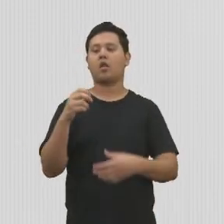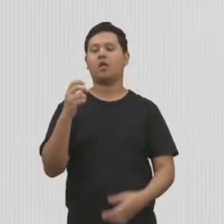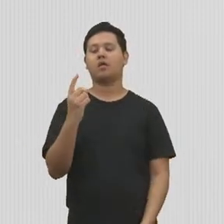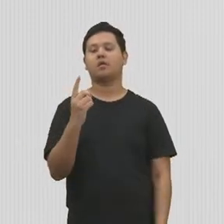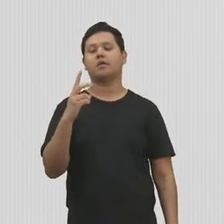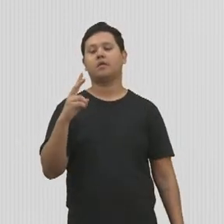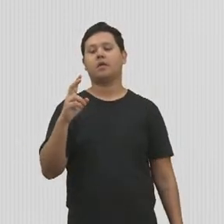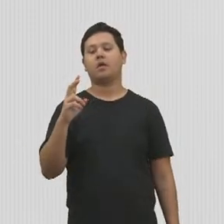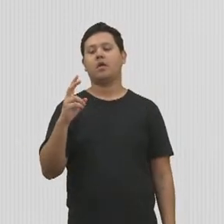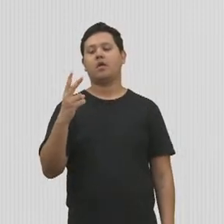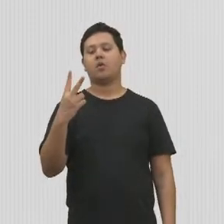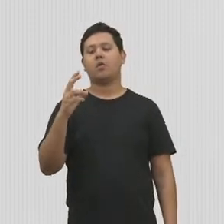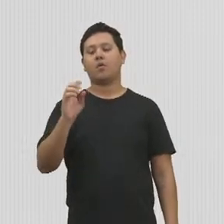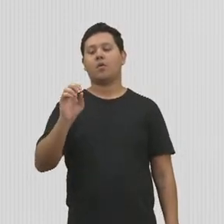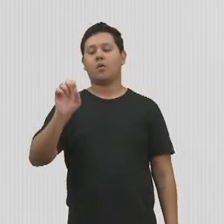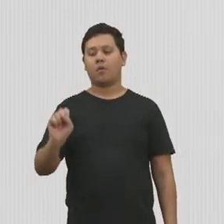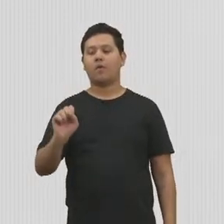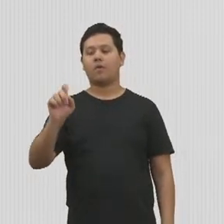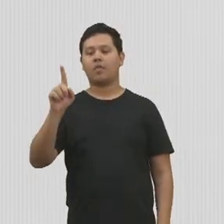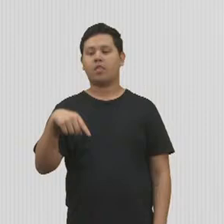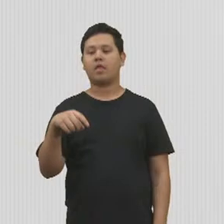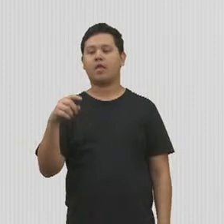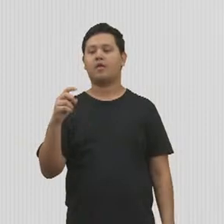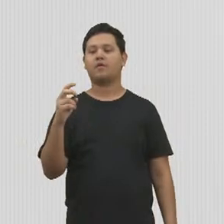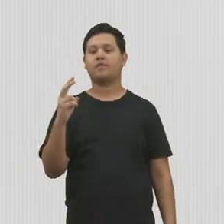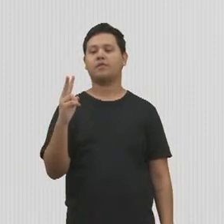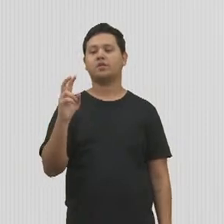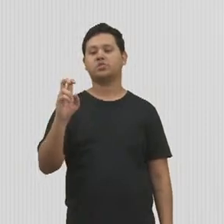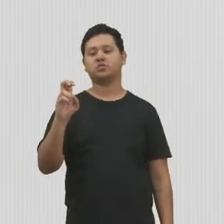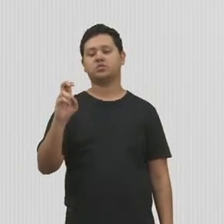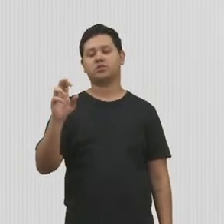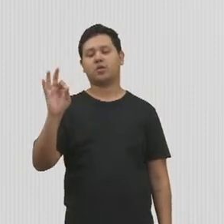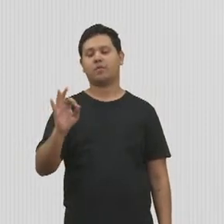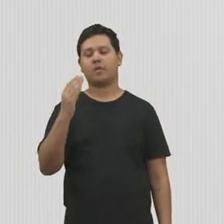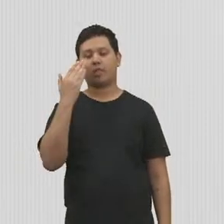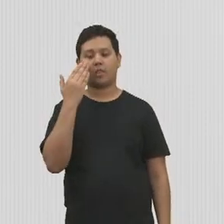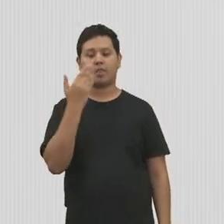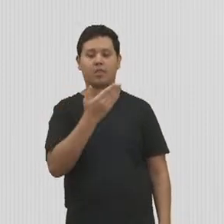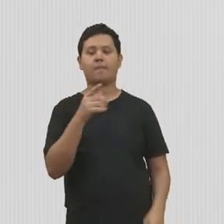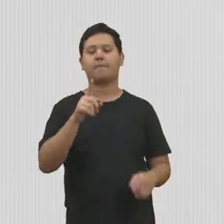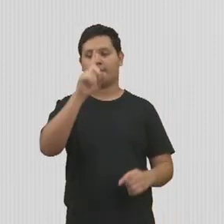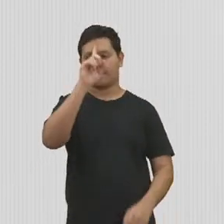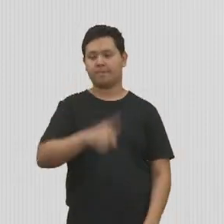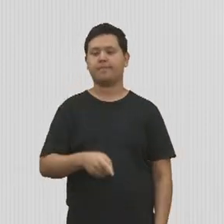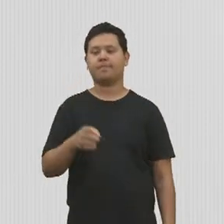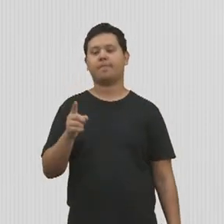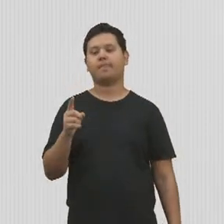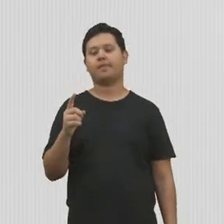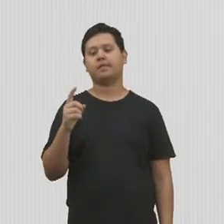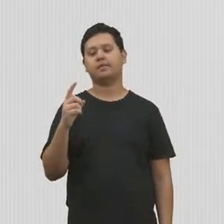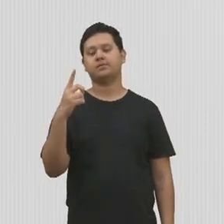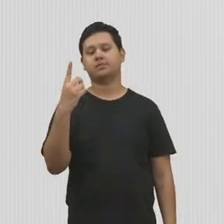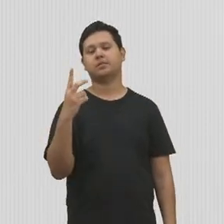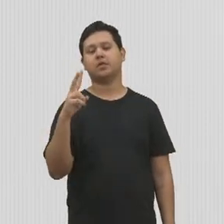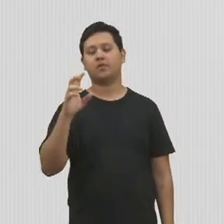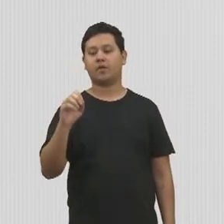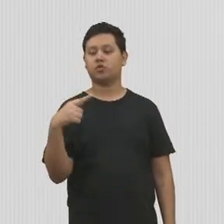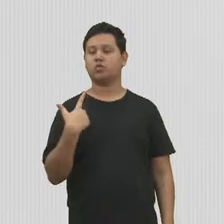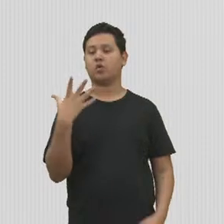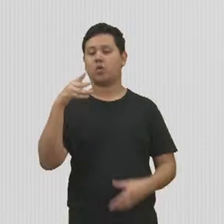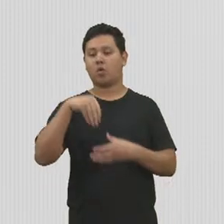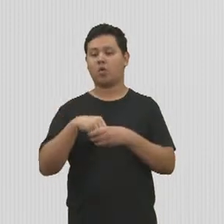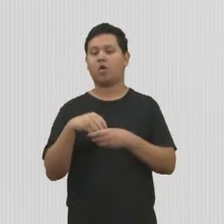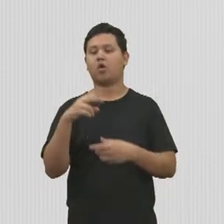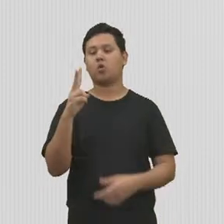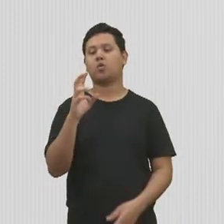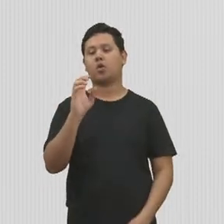dá 25,8%. E na saúde, que seria 15% a obrigação, 120 milhões, nós aplicamos